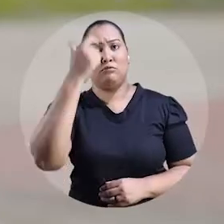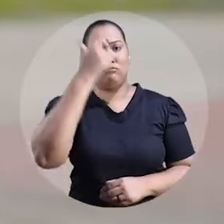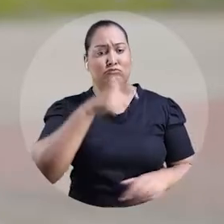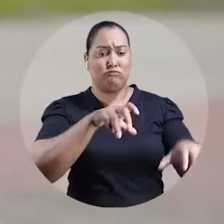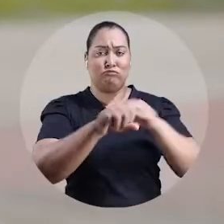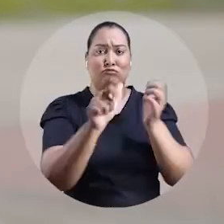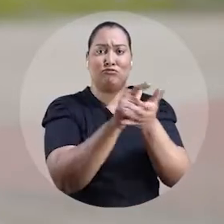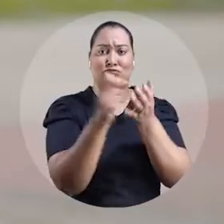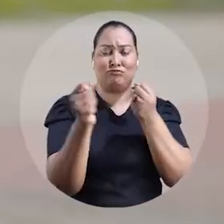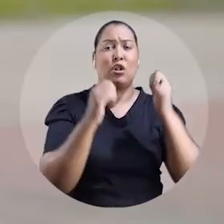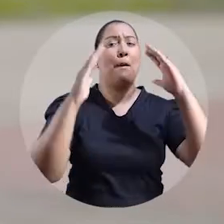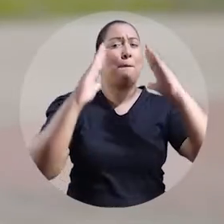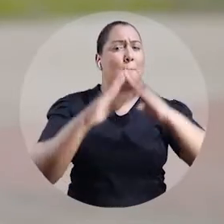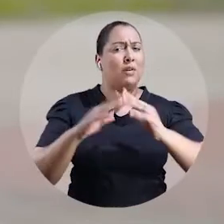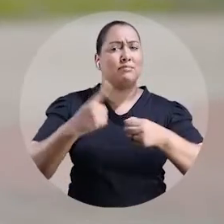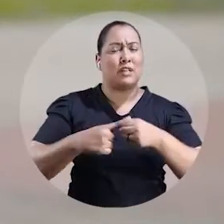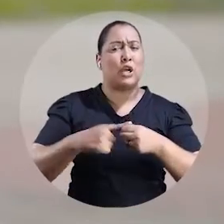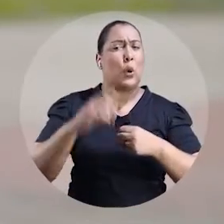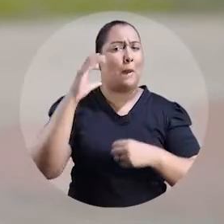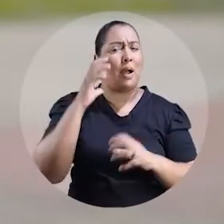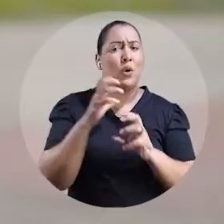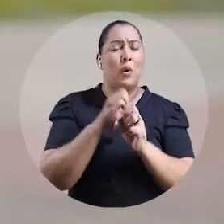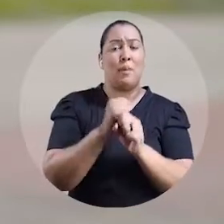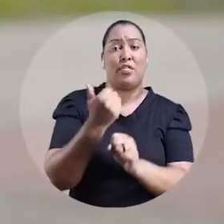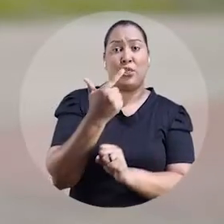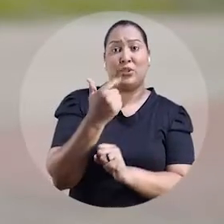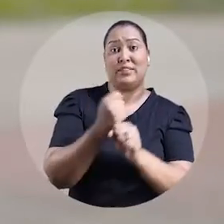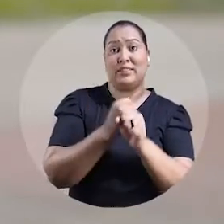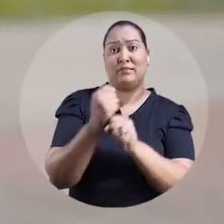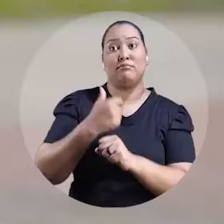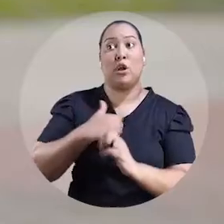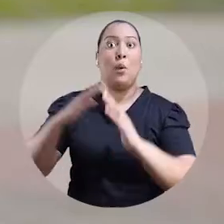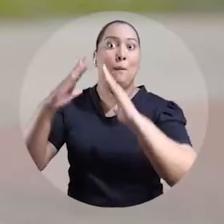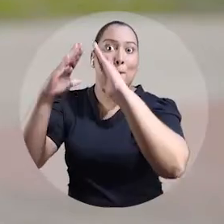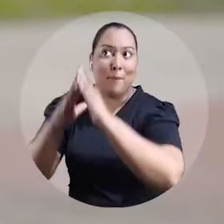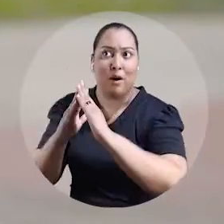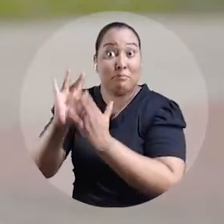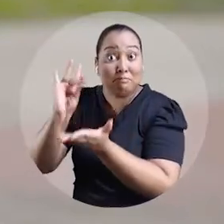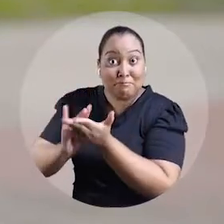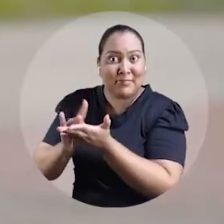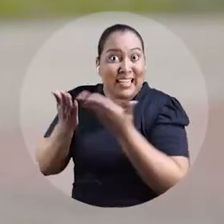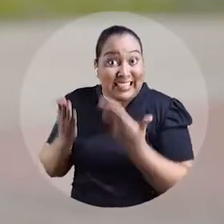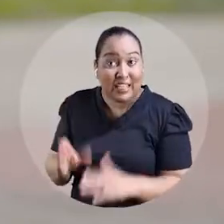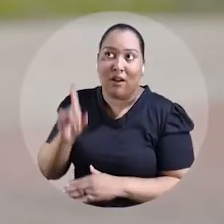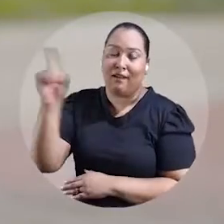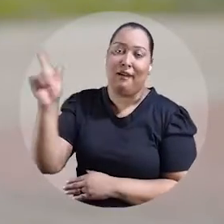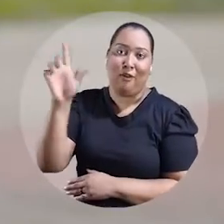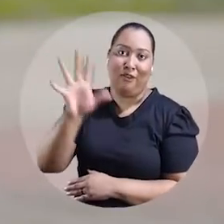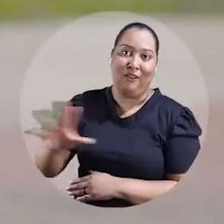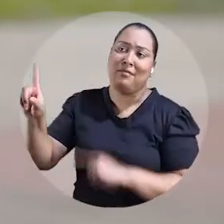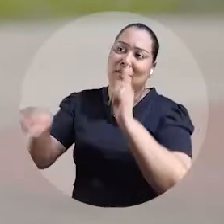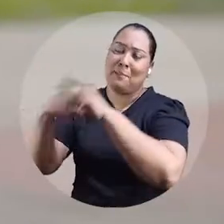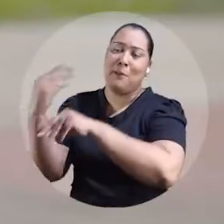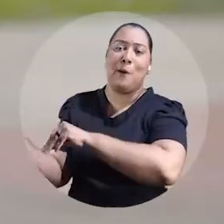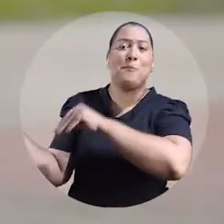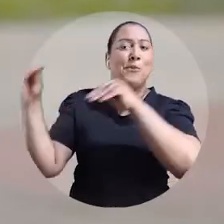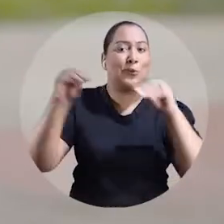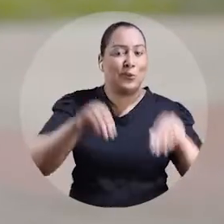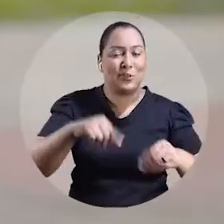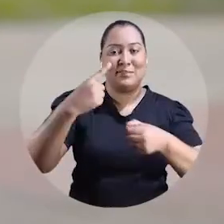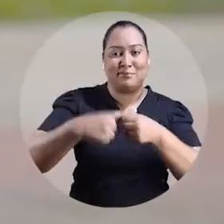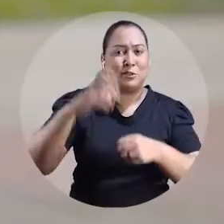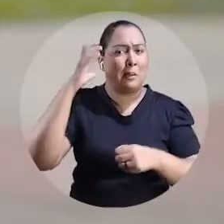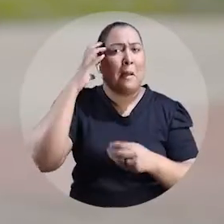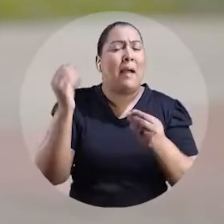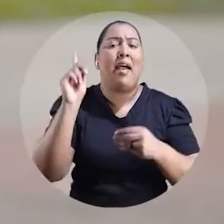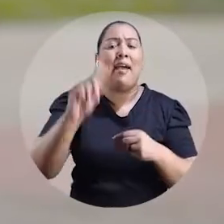sou jornalista, moro em Cuiabá há 12 anos, sou natural de Goiás, interior de Goiás, Mineiros, e vim para Cuiabá